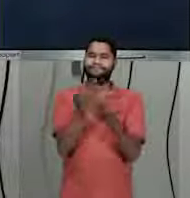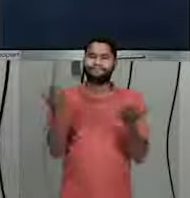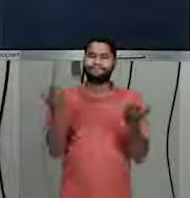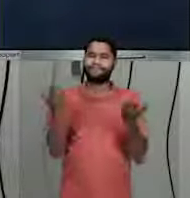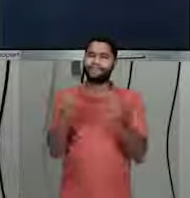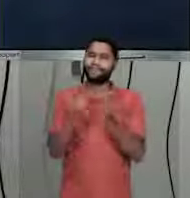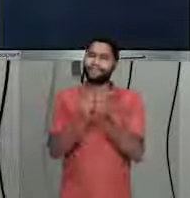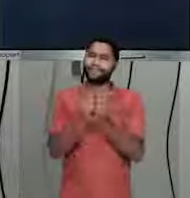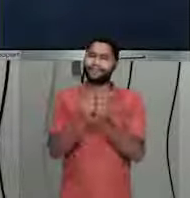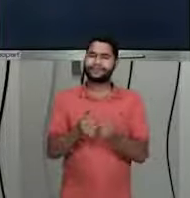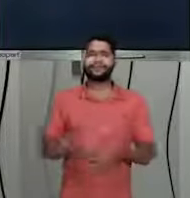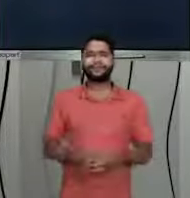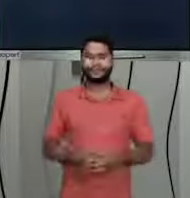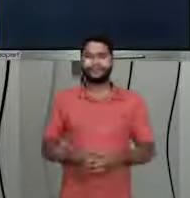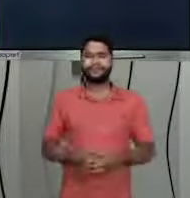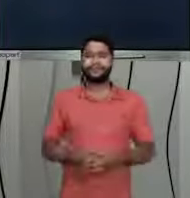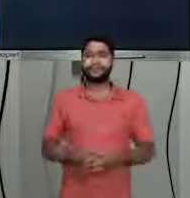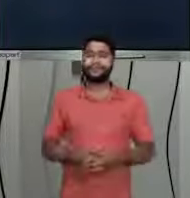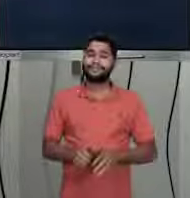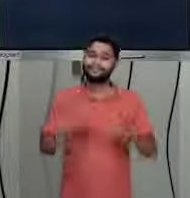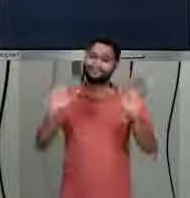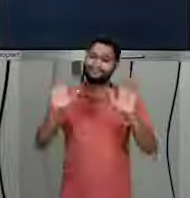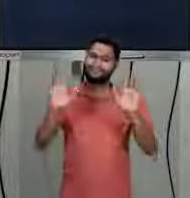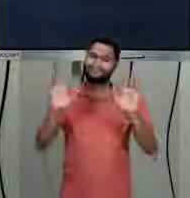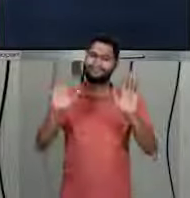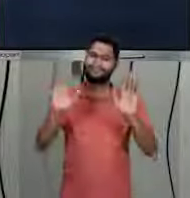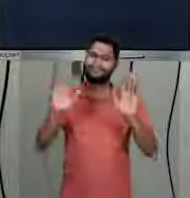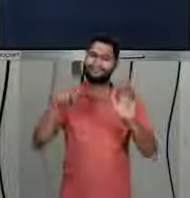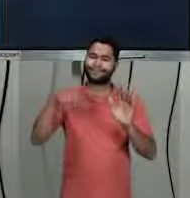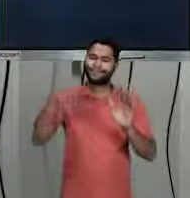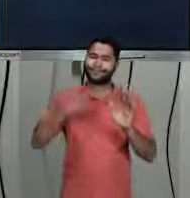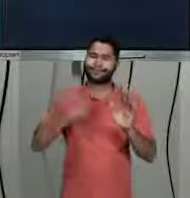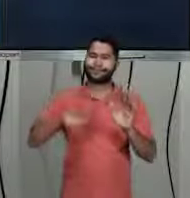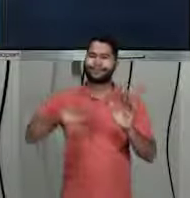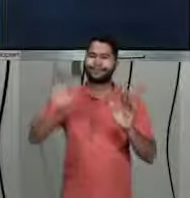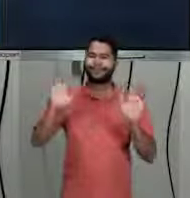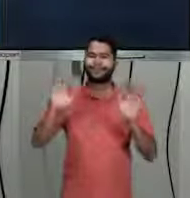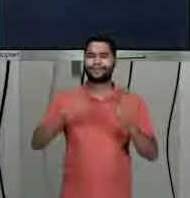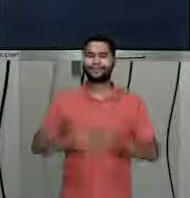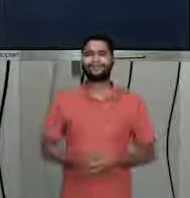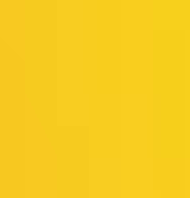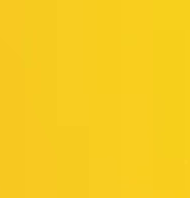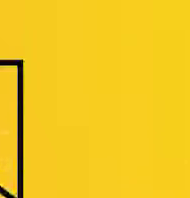pela companhia e me despeço por aqui. Até a próxima. Tchau, tchau.